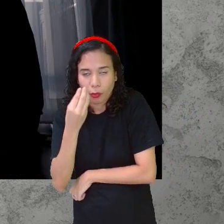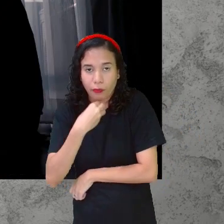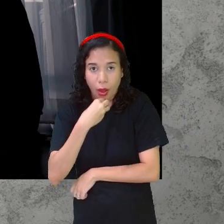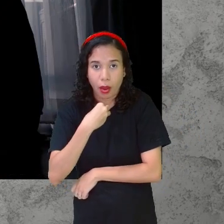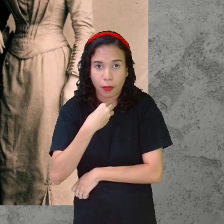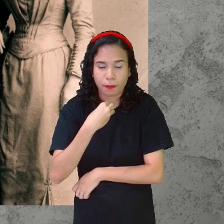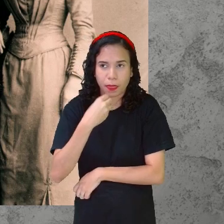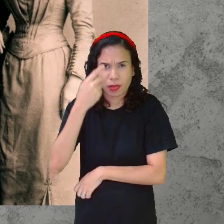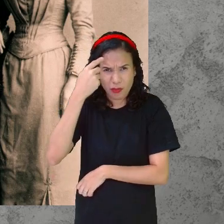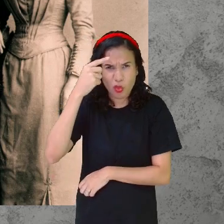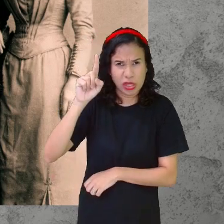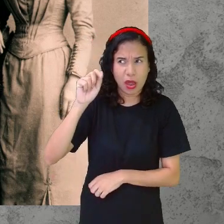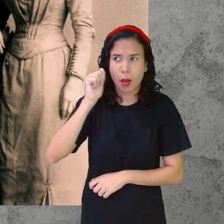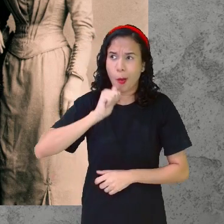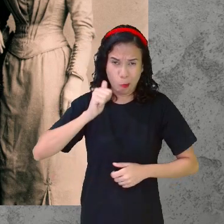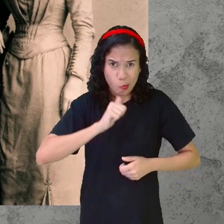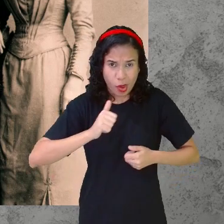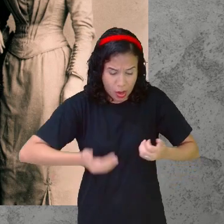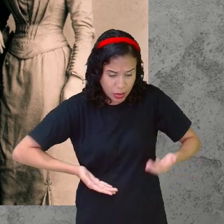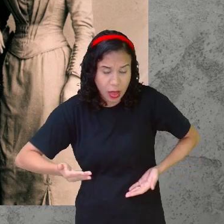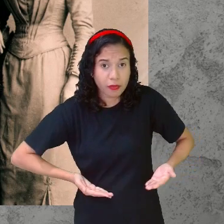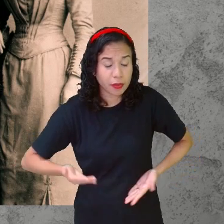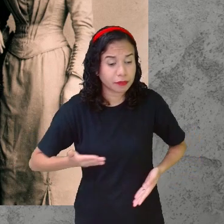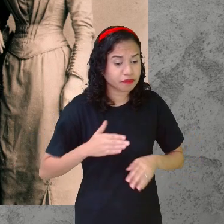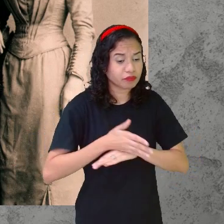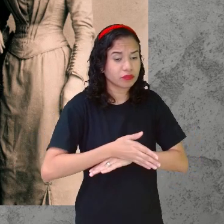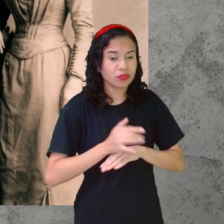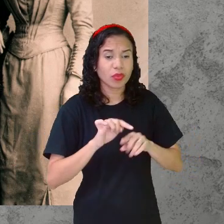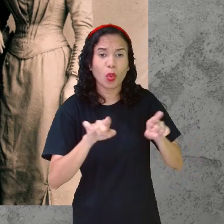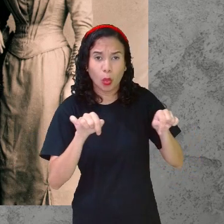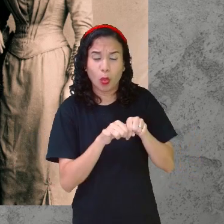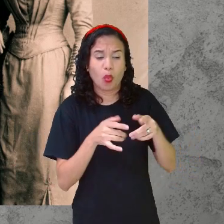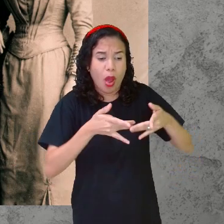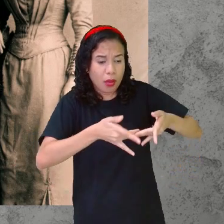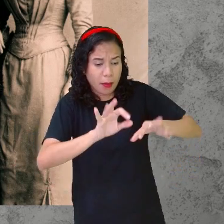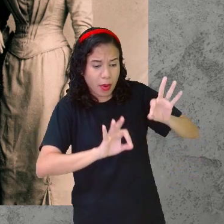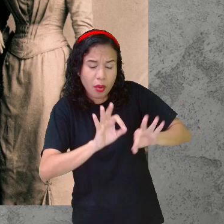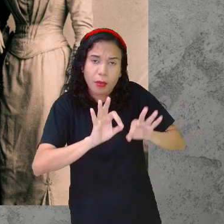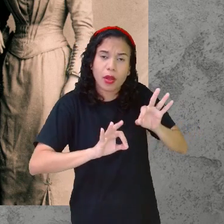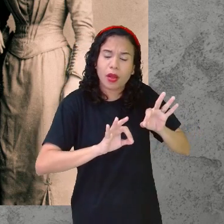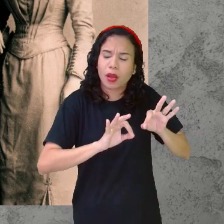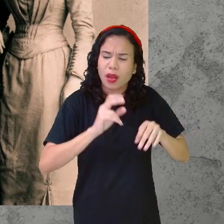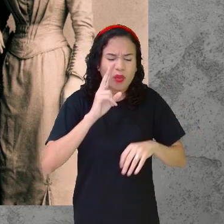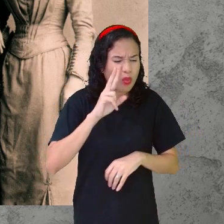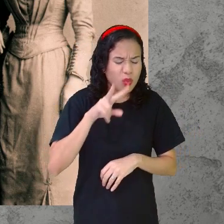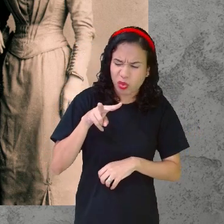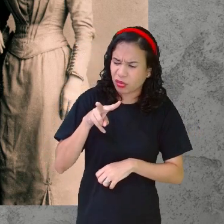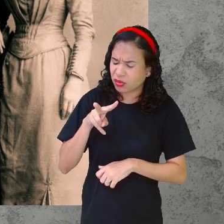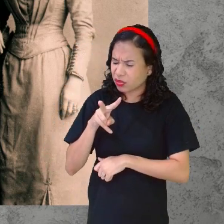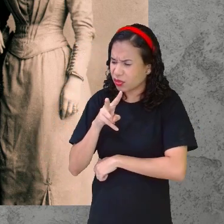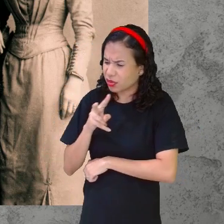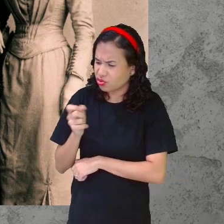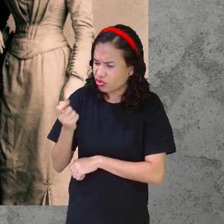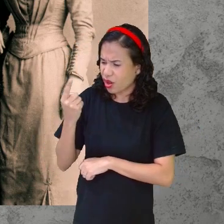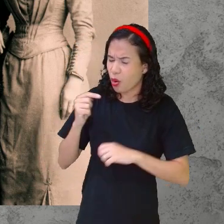Um dia, a criada, entrando no seu quarto para arrumar a cama, ela olhou intrigada para